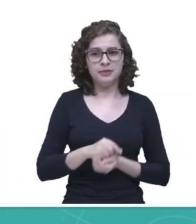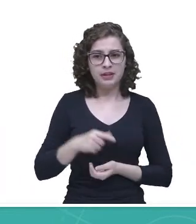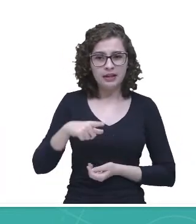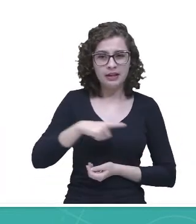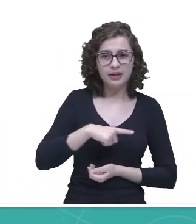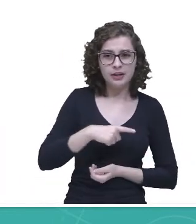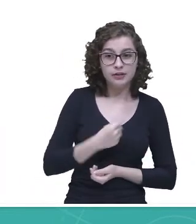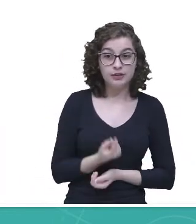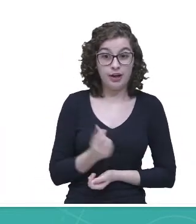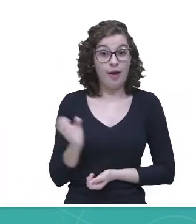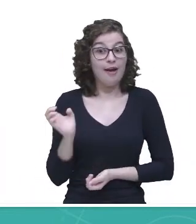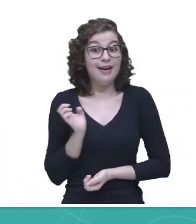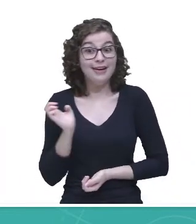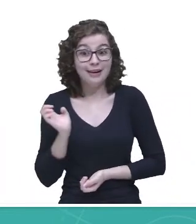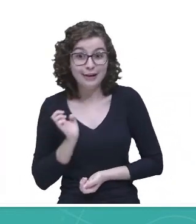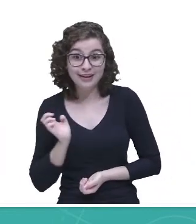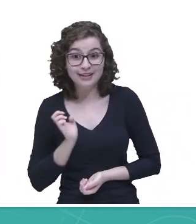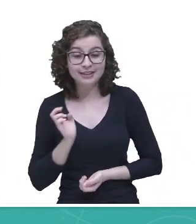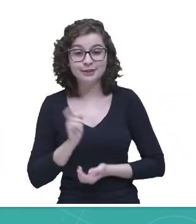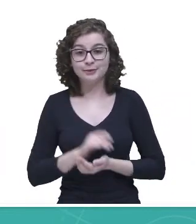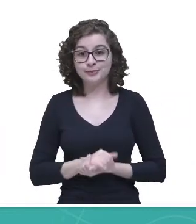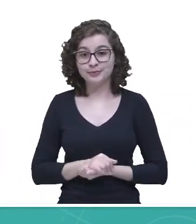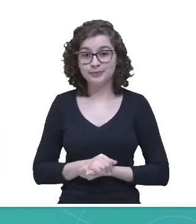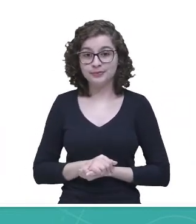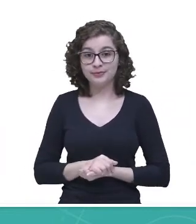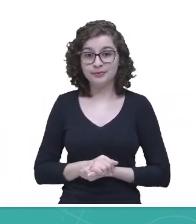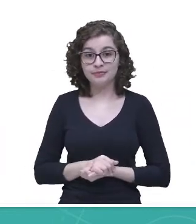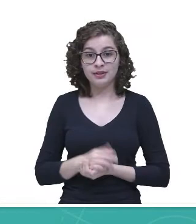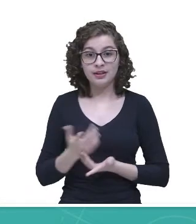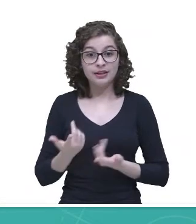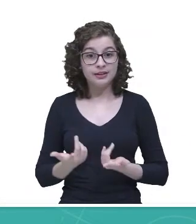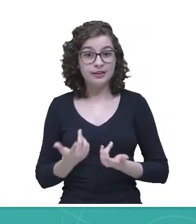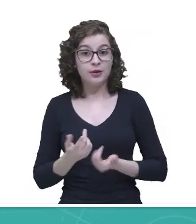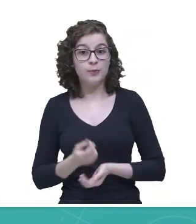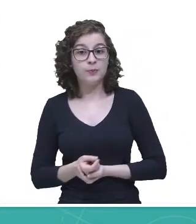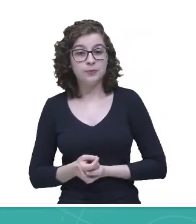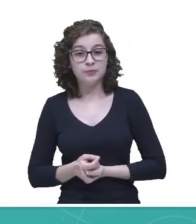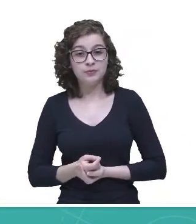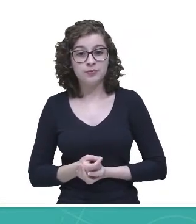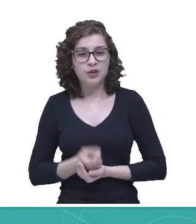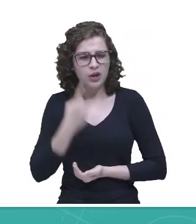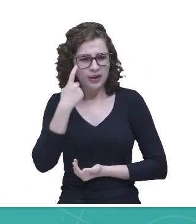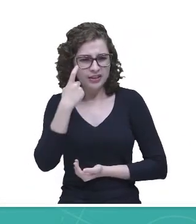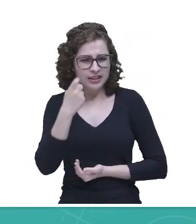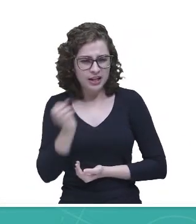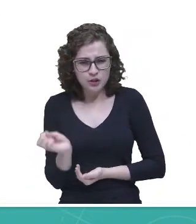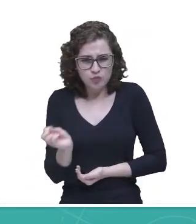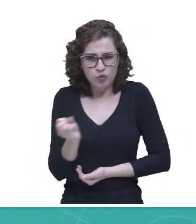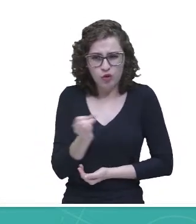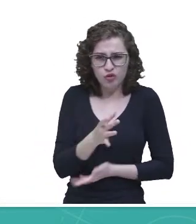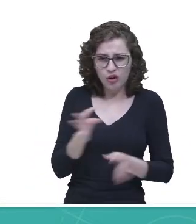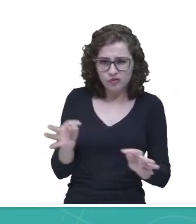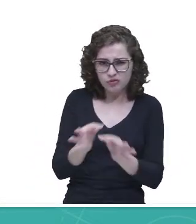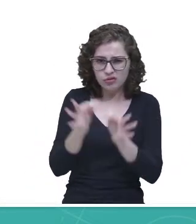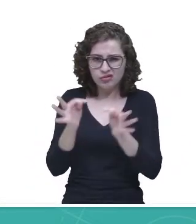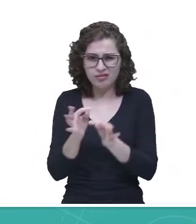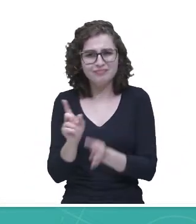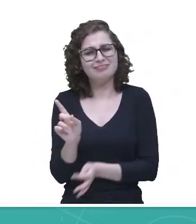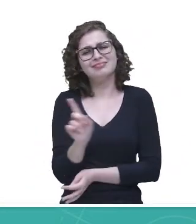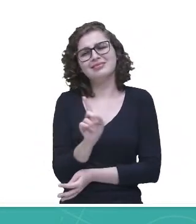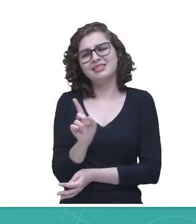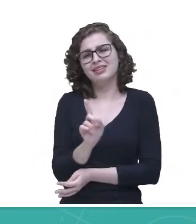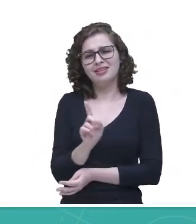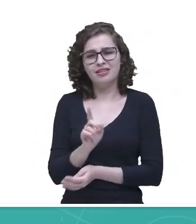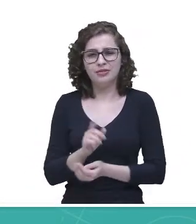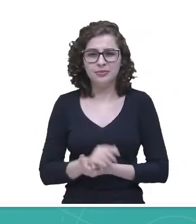sistema comunitário de cultivo reduziu o interesse por inovações técnicas, ou